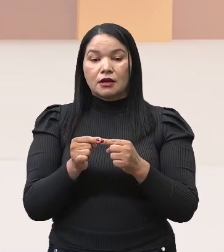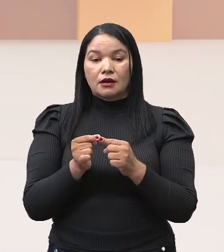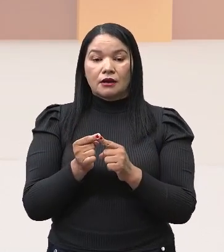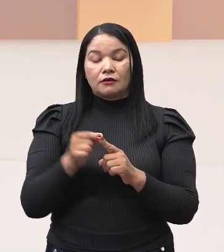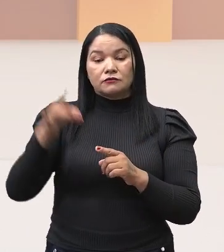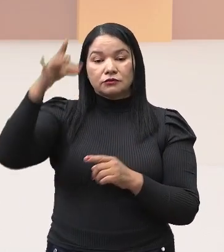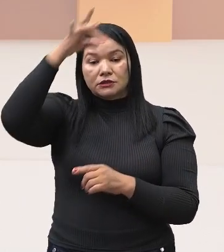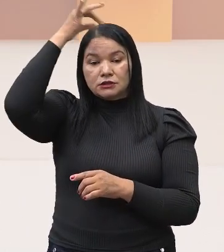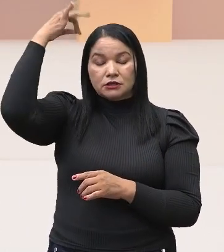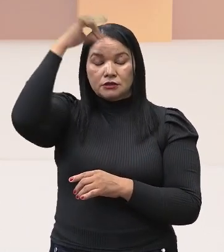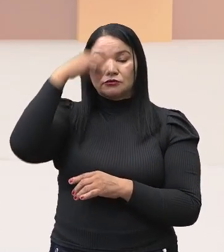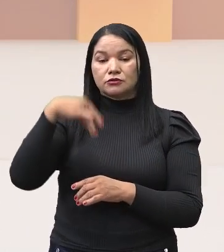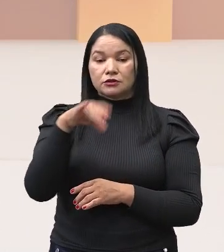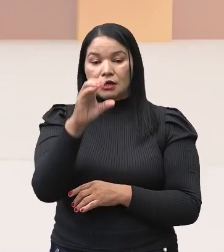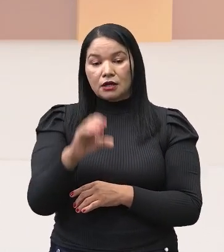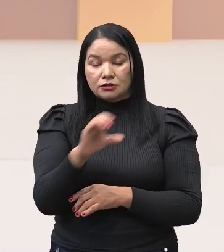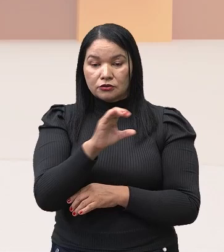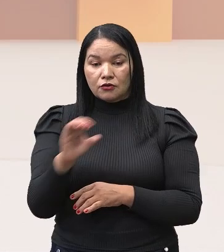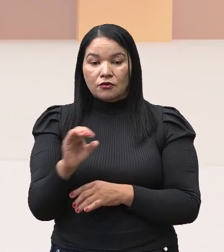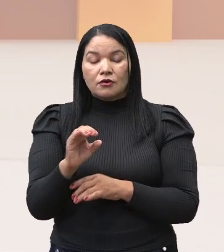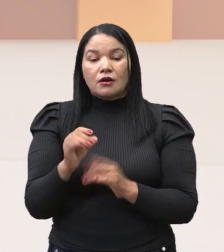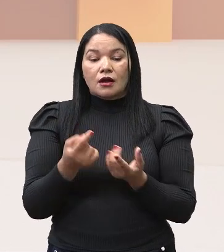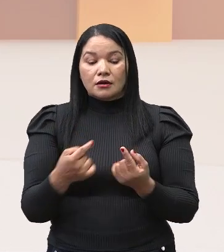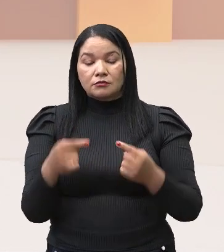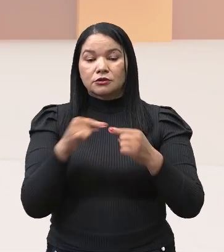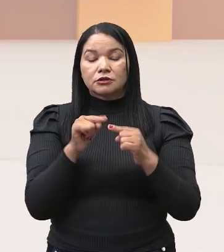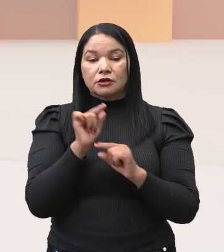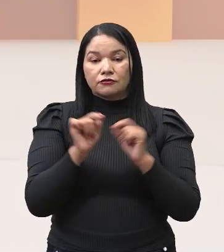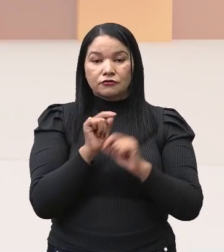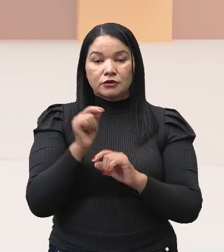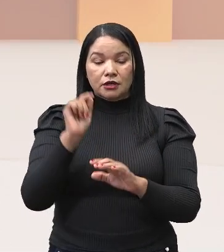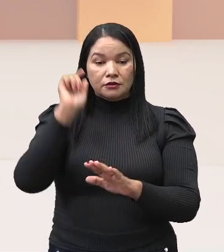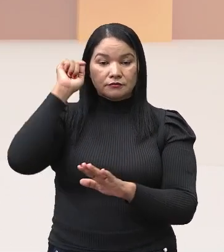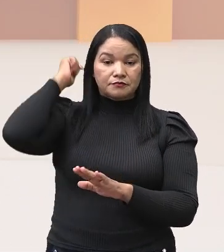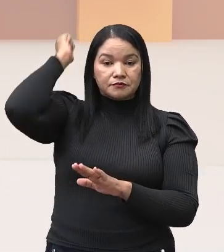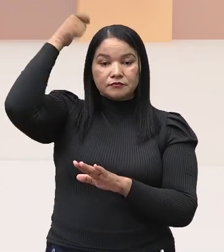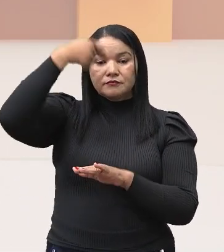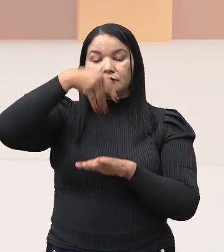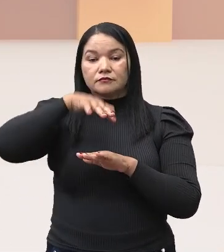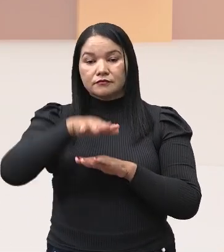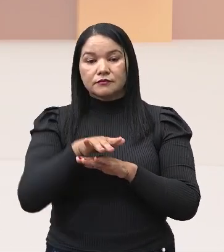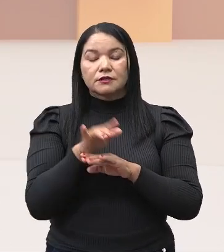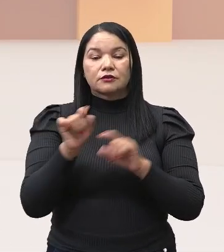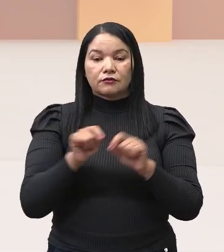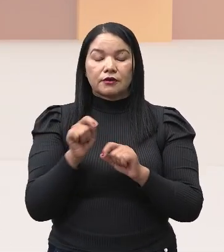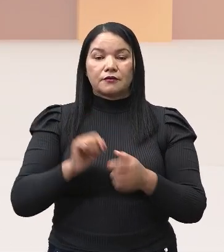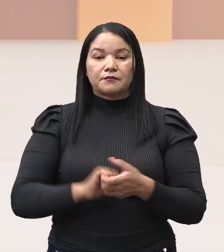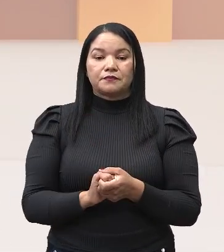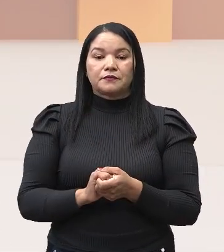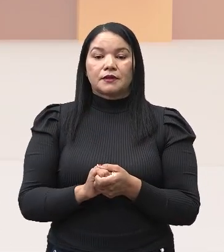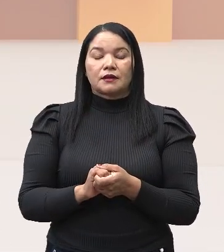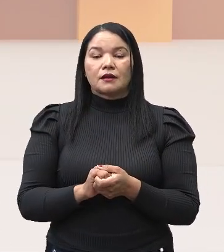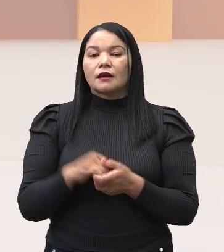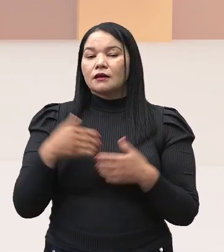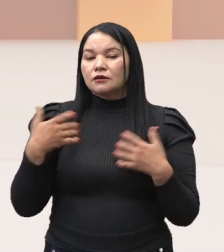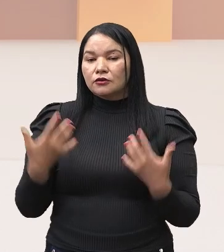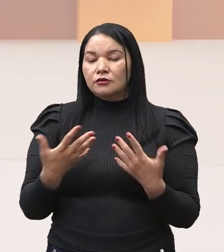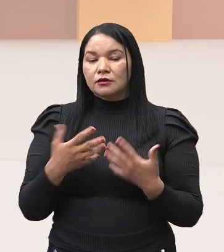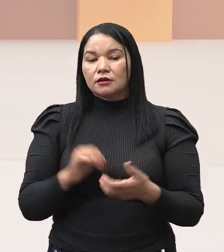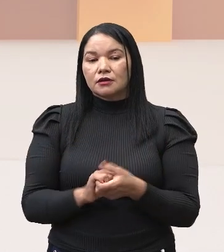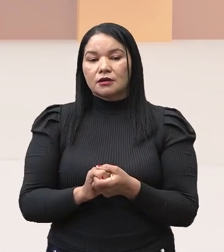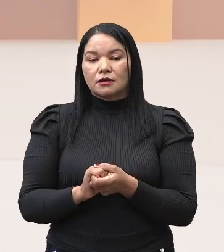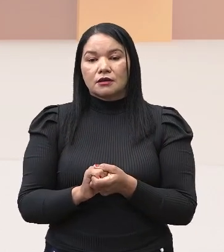católicos com seus orixás, com as suas próprias divindades. Assim, quando eles estavam ali diante de